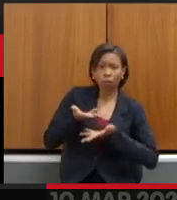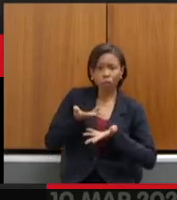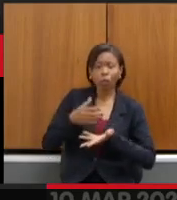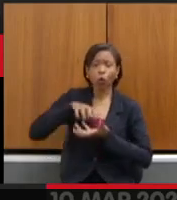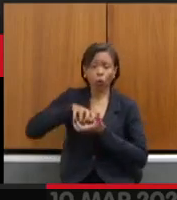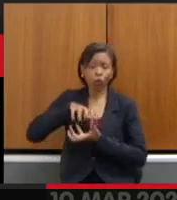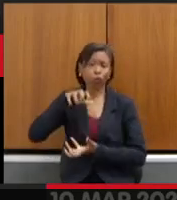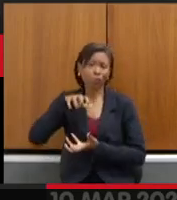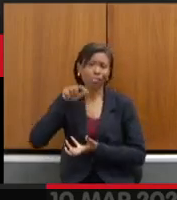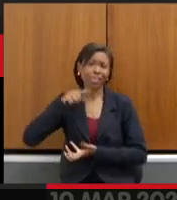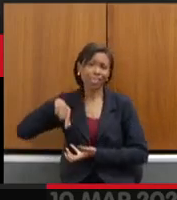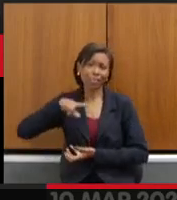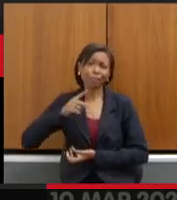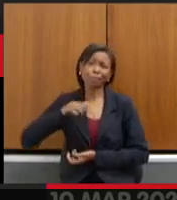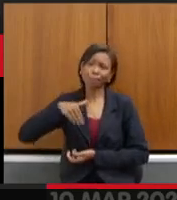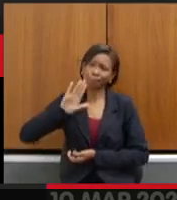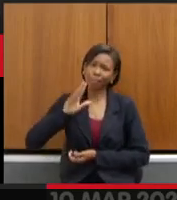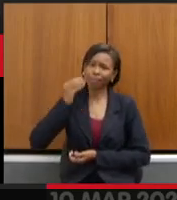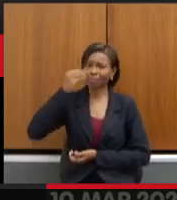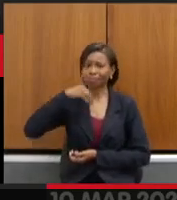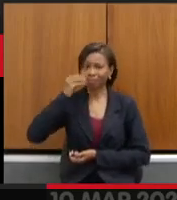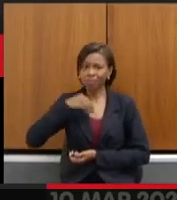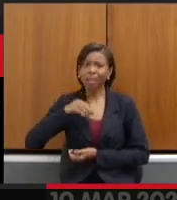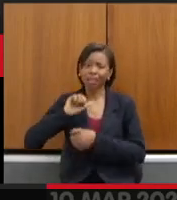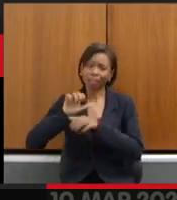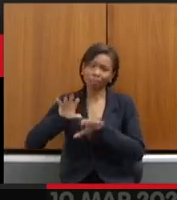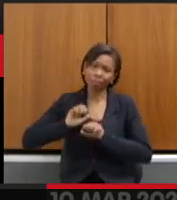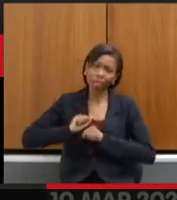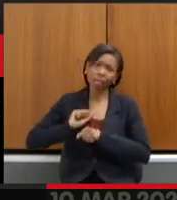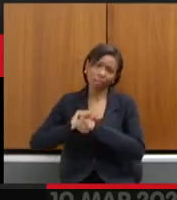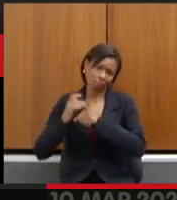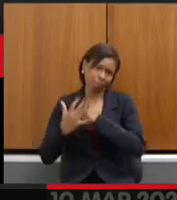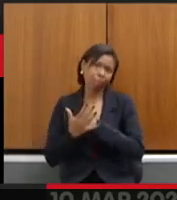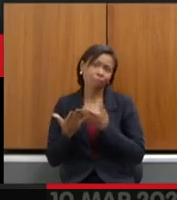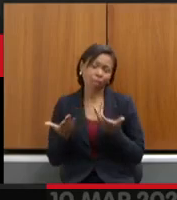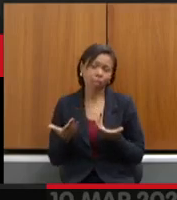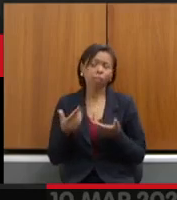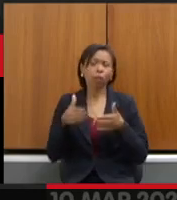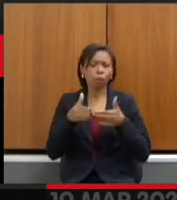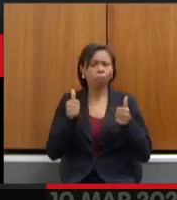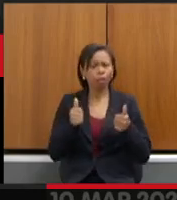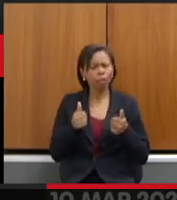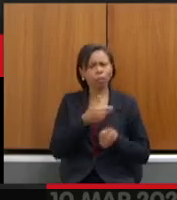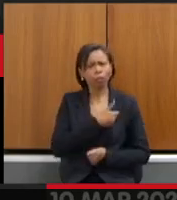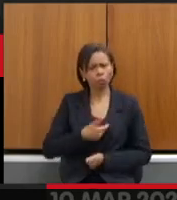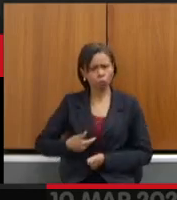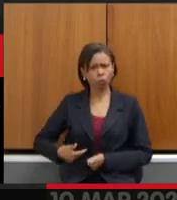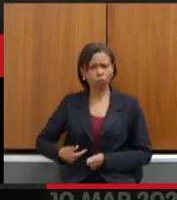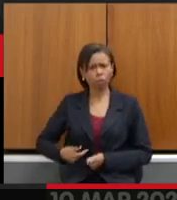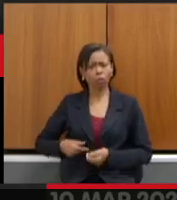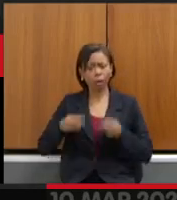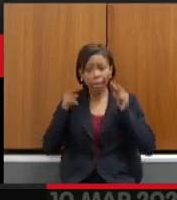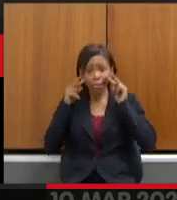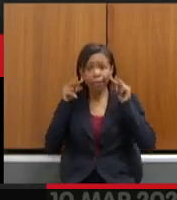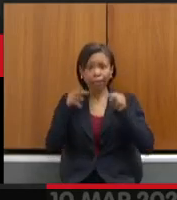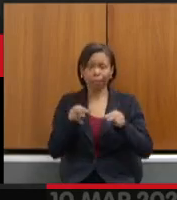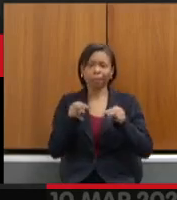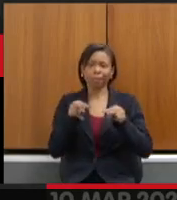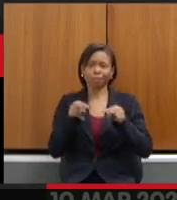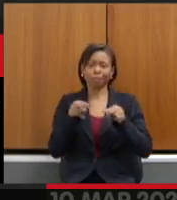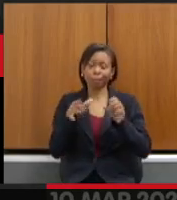fragilizada né mais acometida aí pelo covid-19 pedir a atenção do estado para que a gente possa também